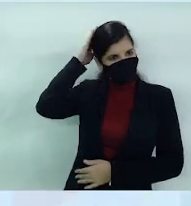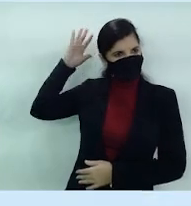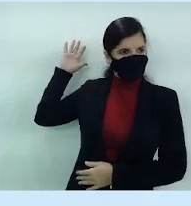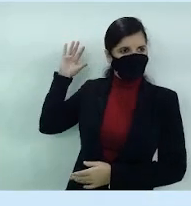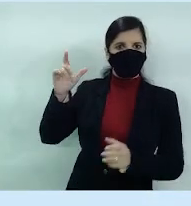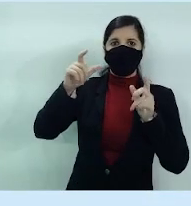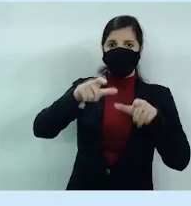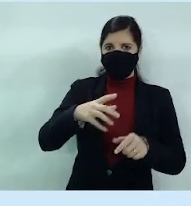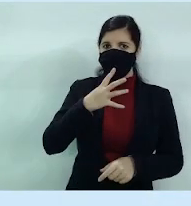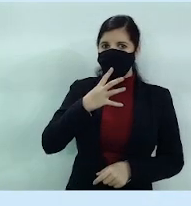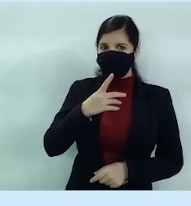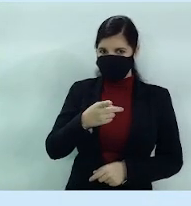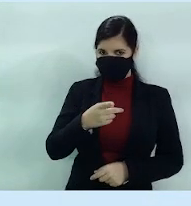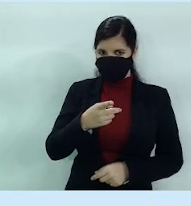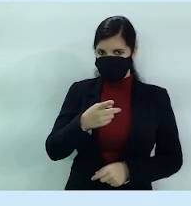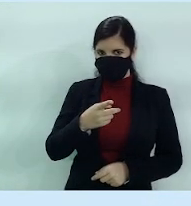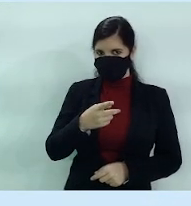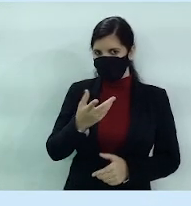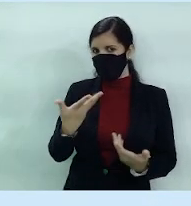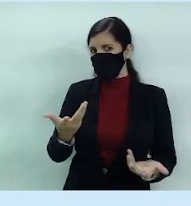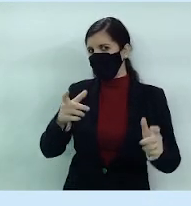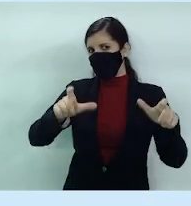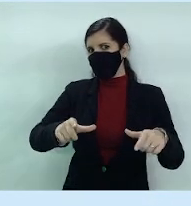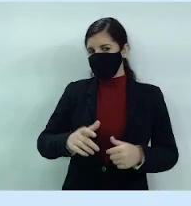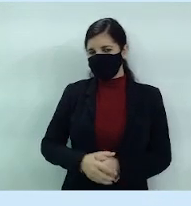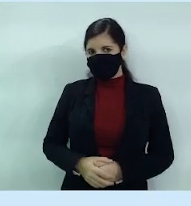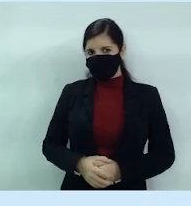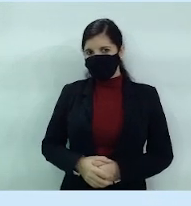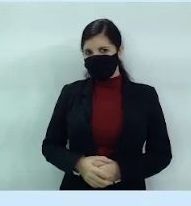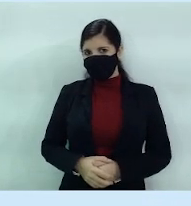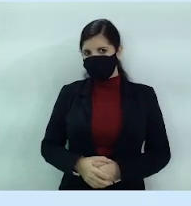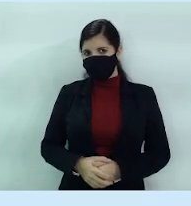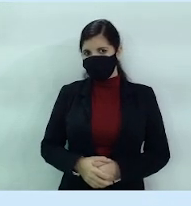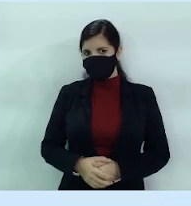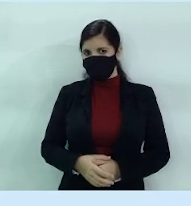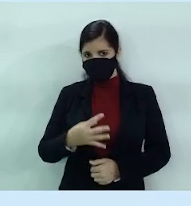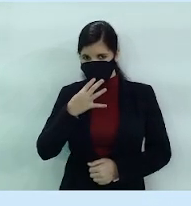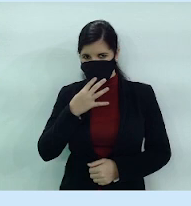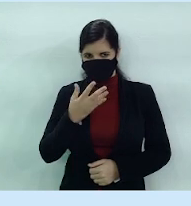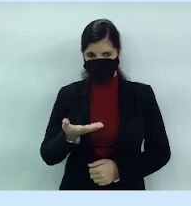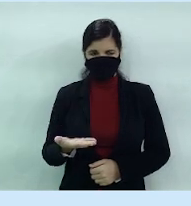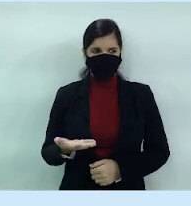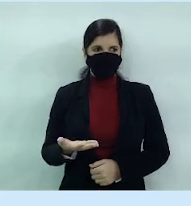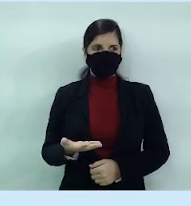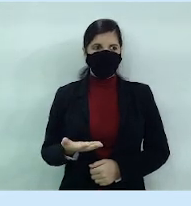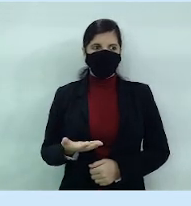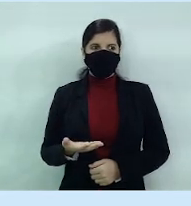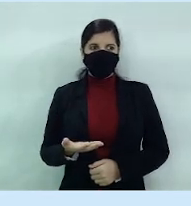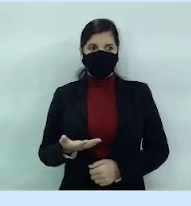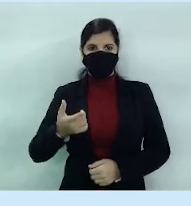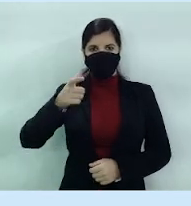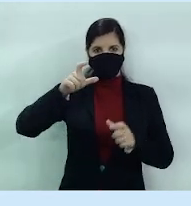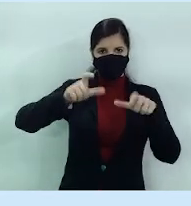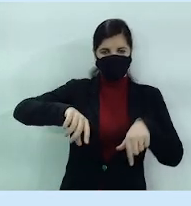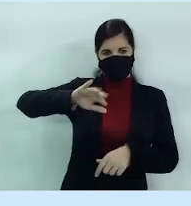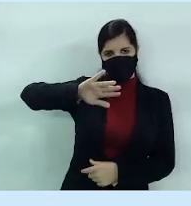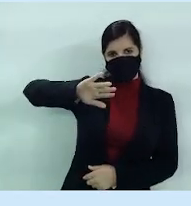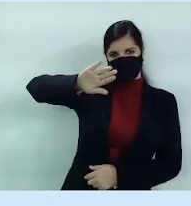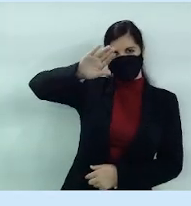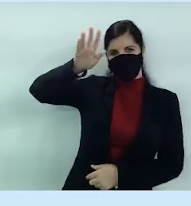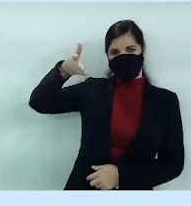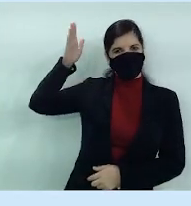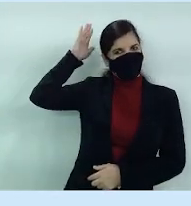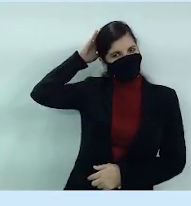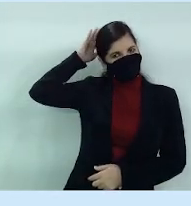é esse que está ao fundo dessa propaganda? Quem consegue reconhecer esse local aí? Essas montanhas aí ao